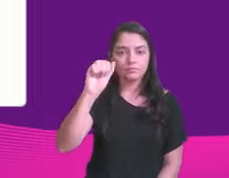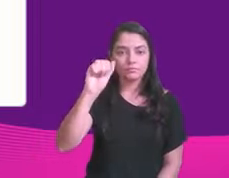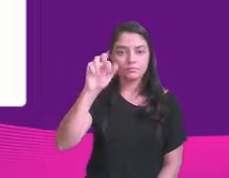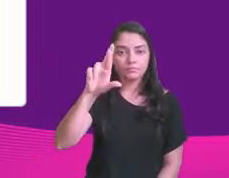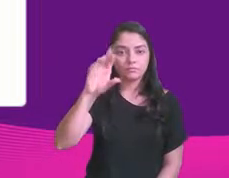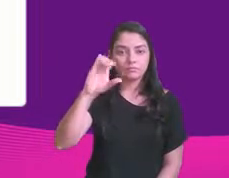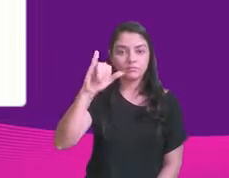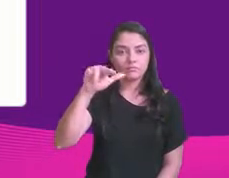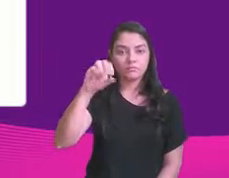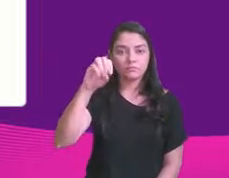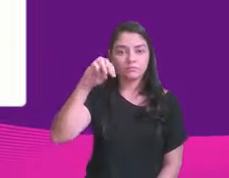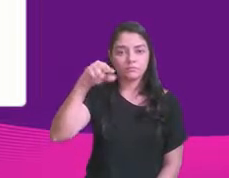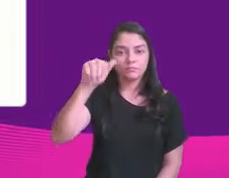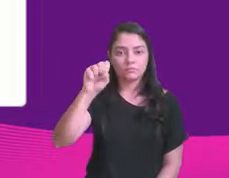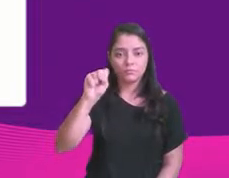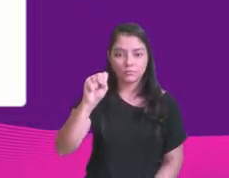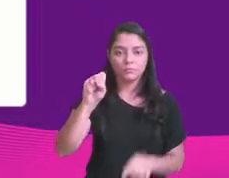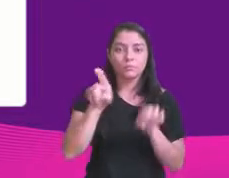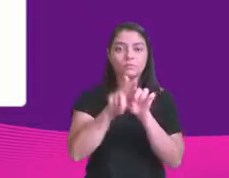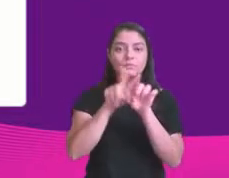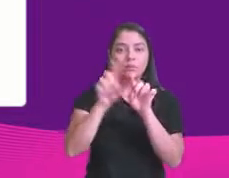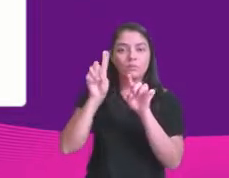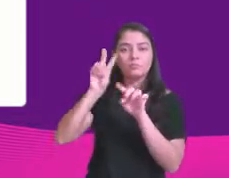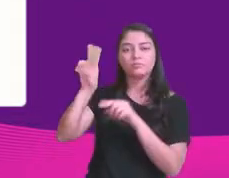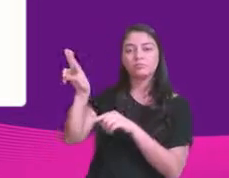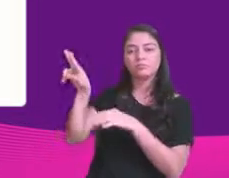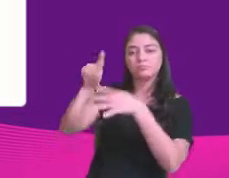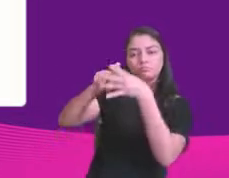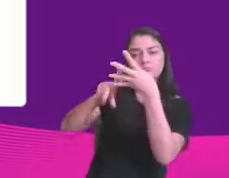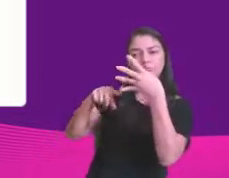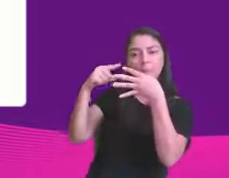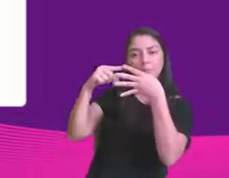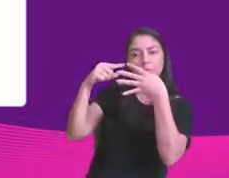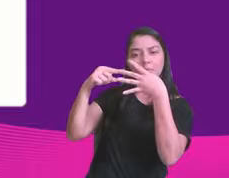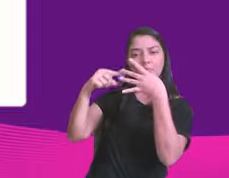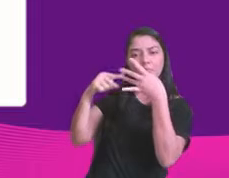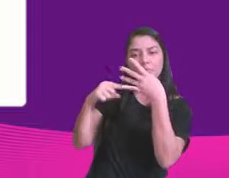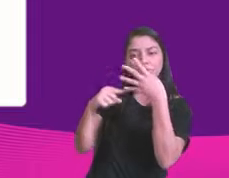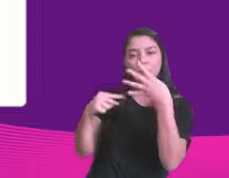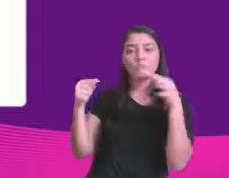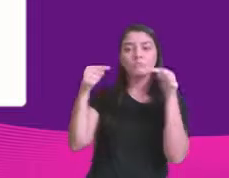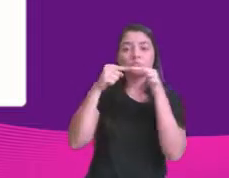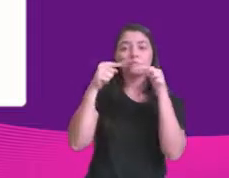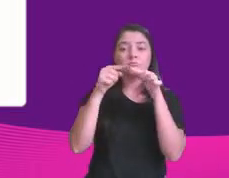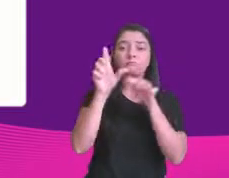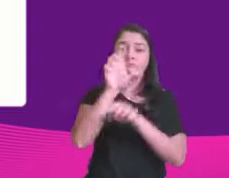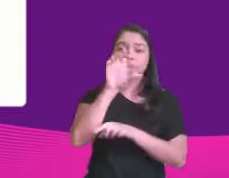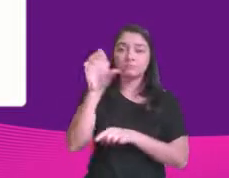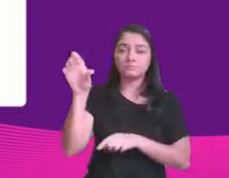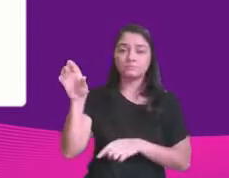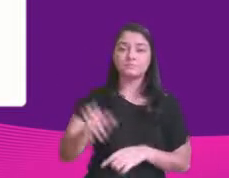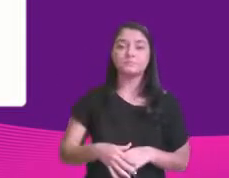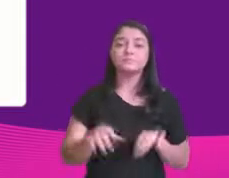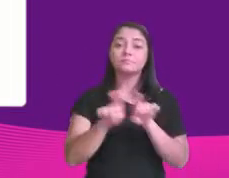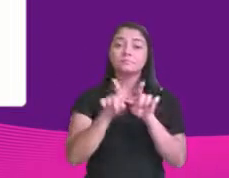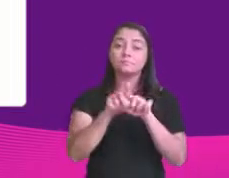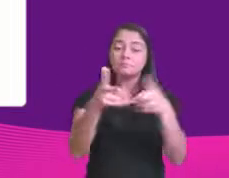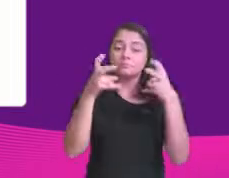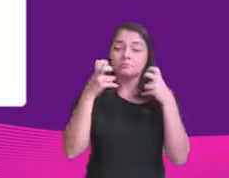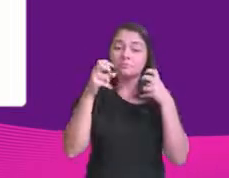cells um pouquinho mais agressiva. Então, o pseudomixoma, a gente vai ver que tem realmente uma diferença importante em